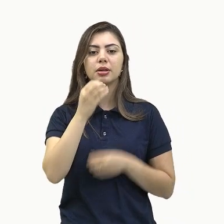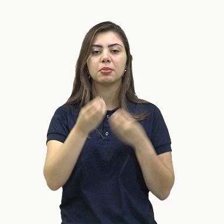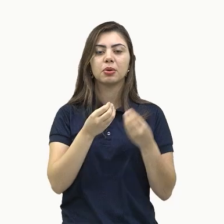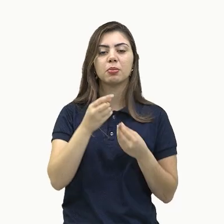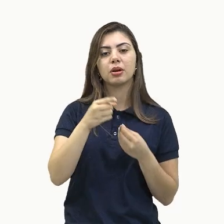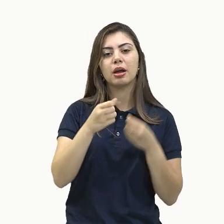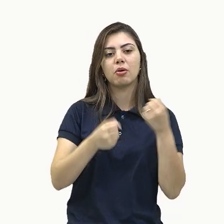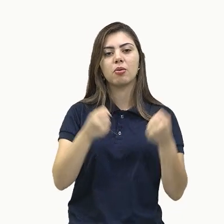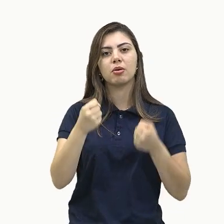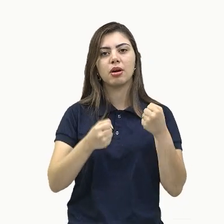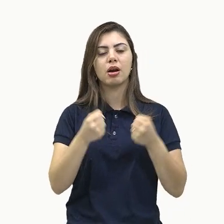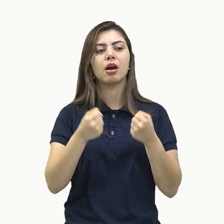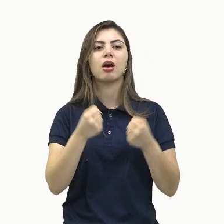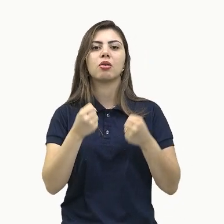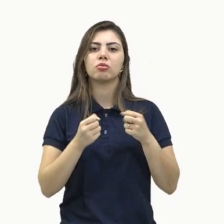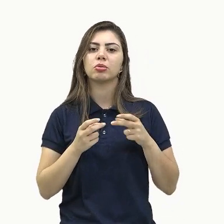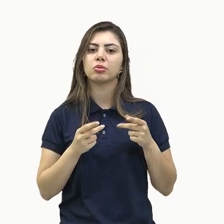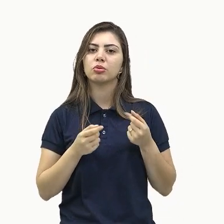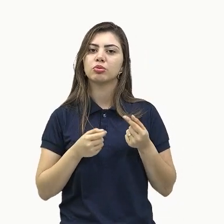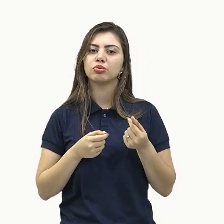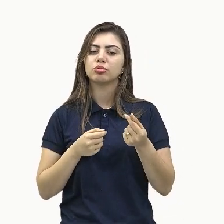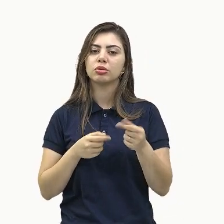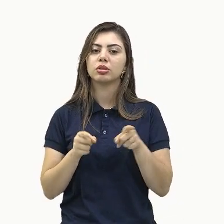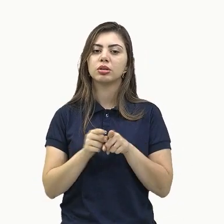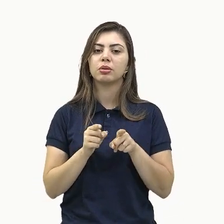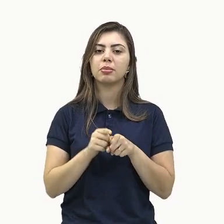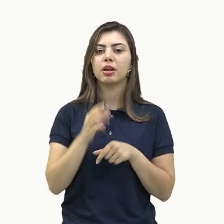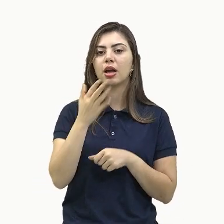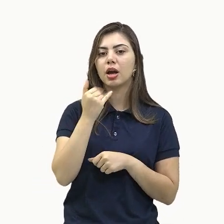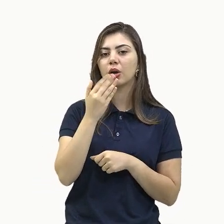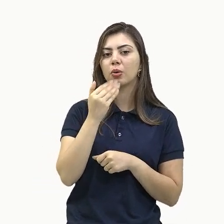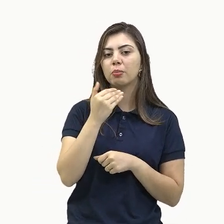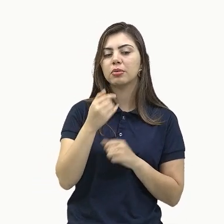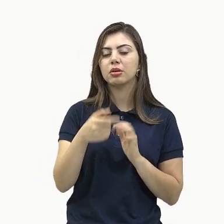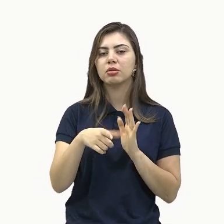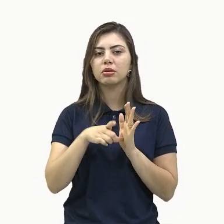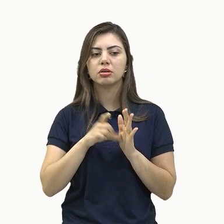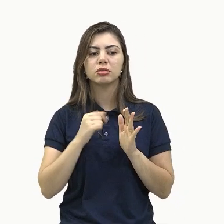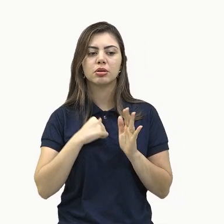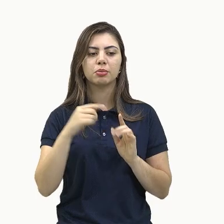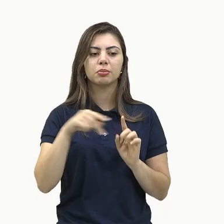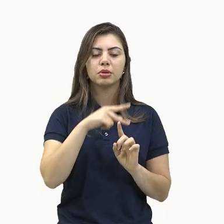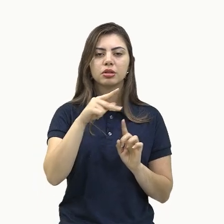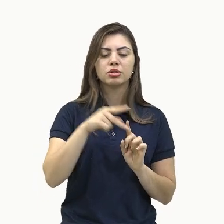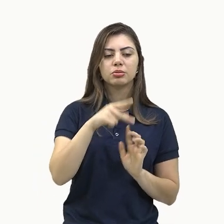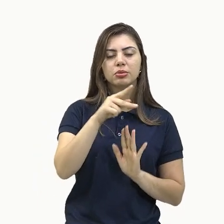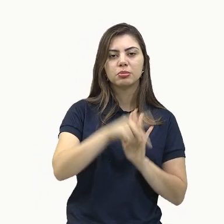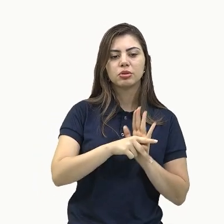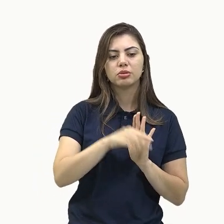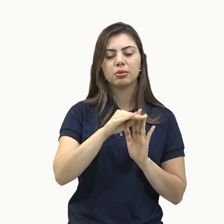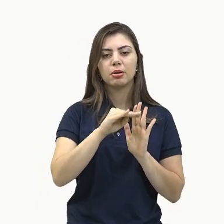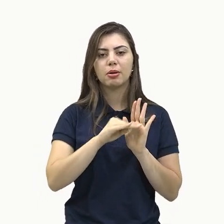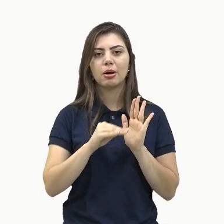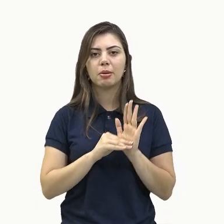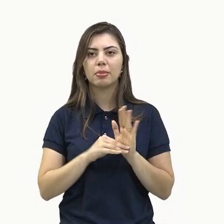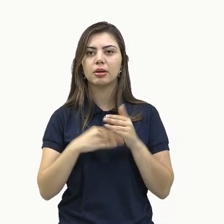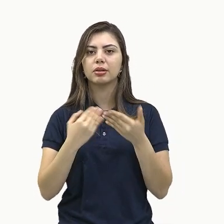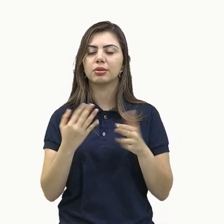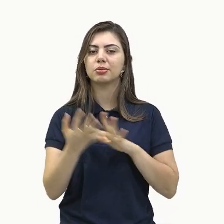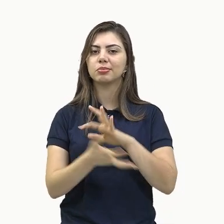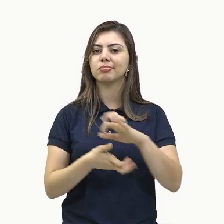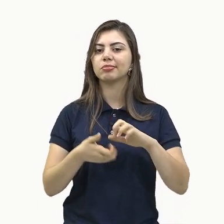e planejar melhor as compras de alimentos, reduzindo o impacto no meio ambiente e promovendo a